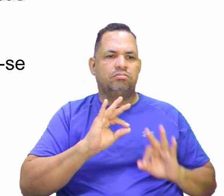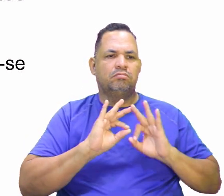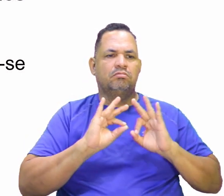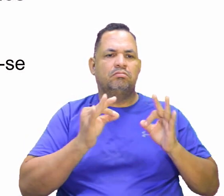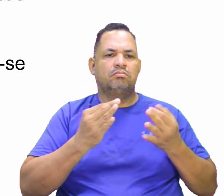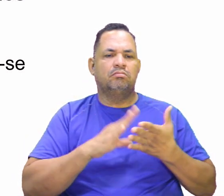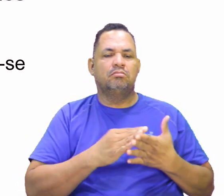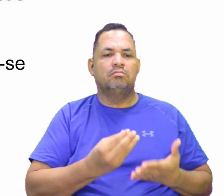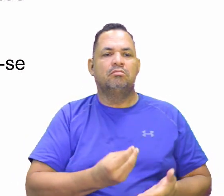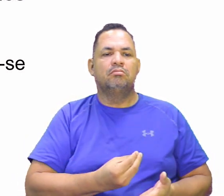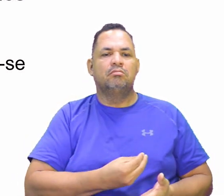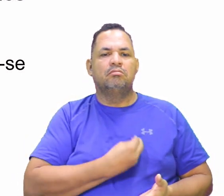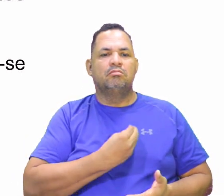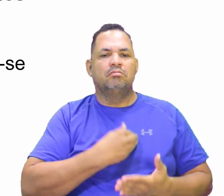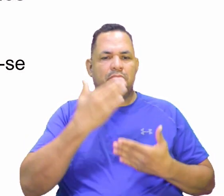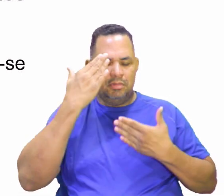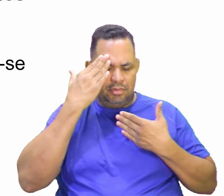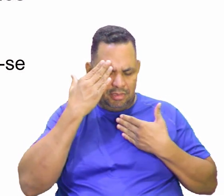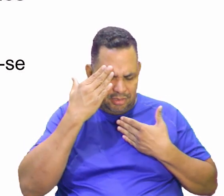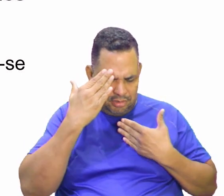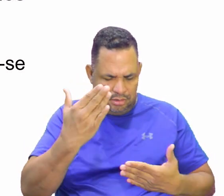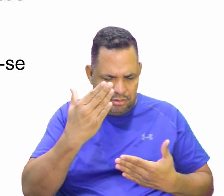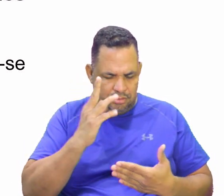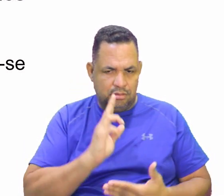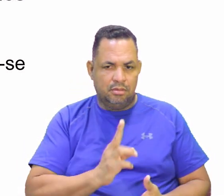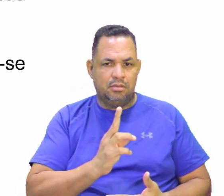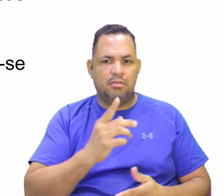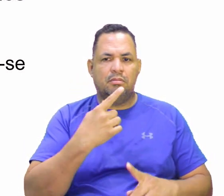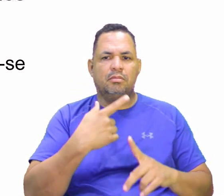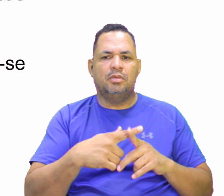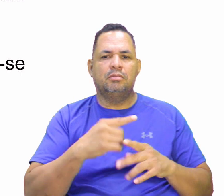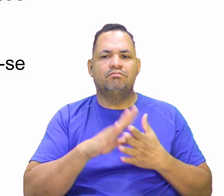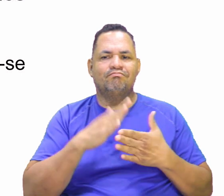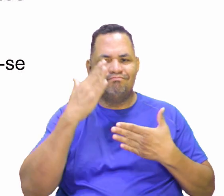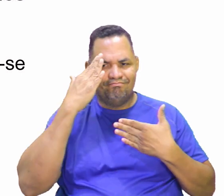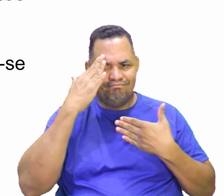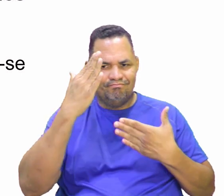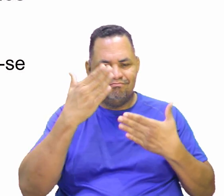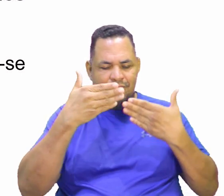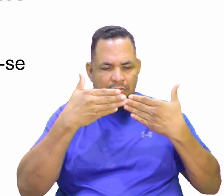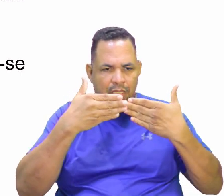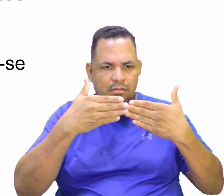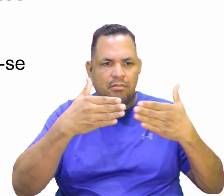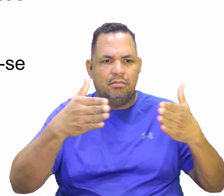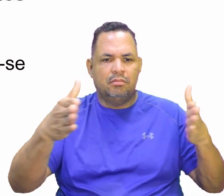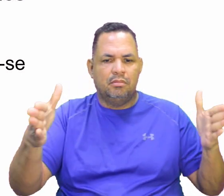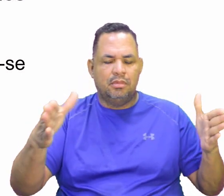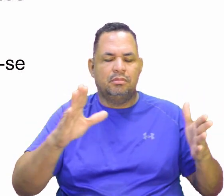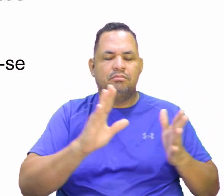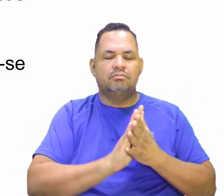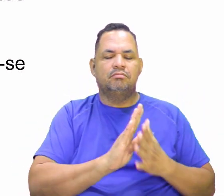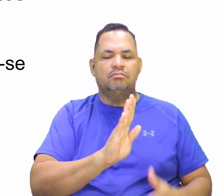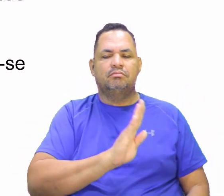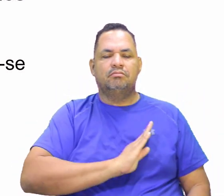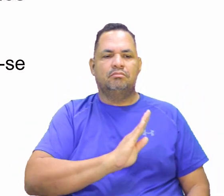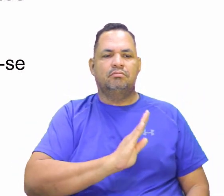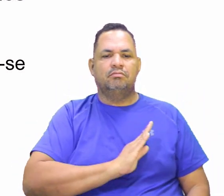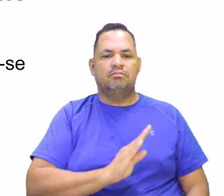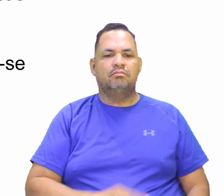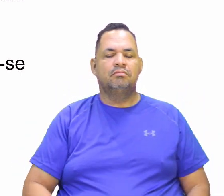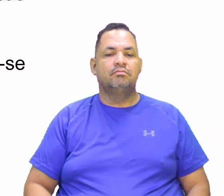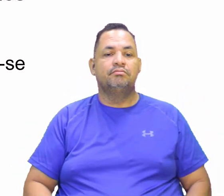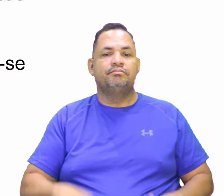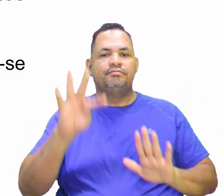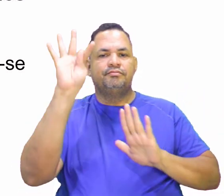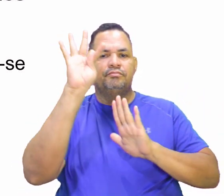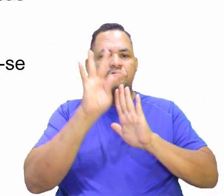Enfim, agradeça sempre, pois a gratidão abre as portas do coração. Então, esse